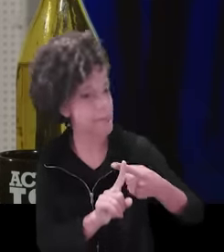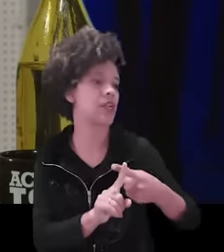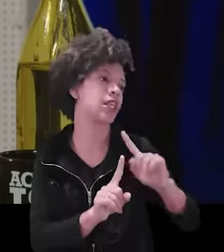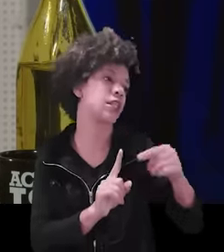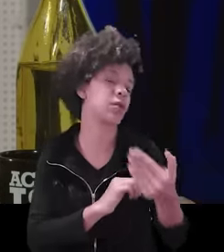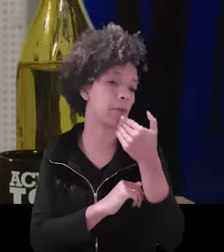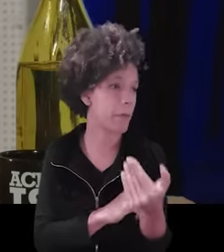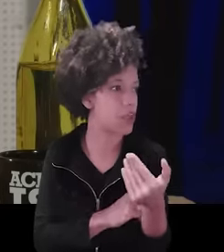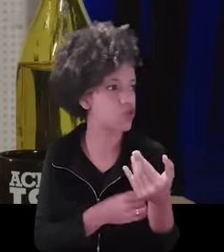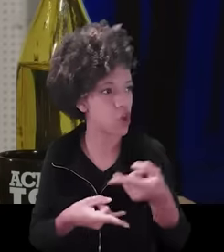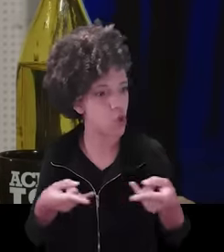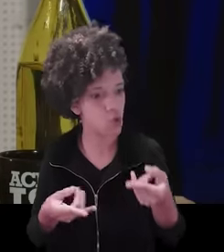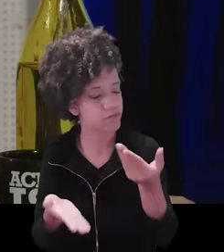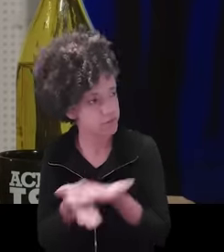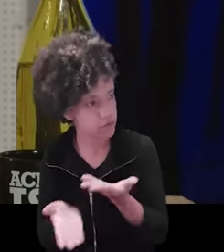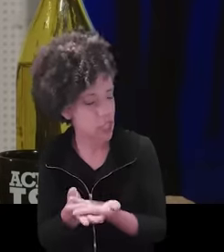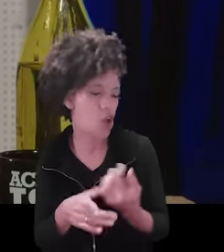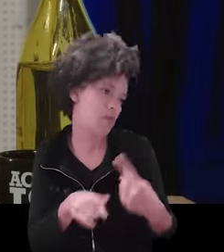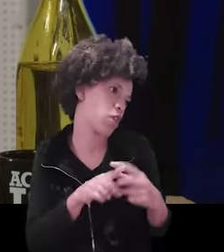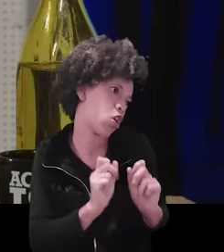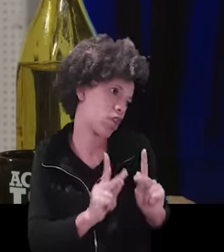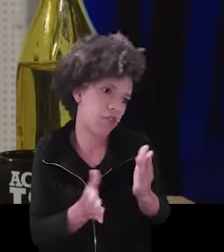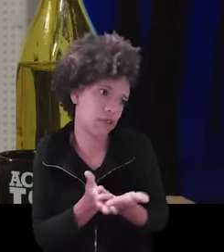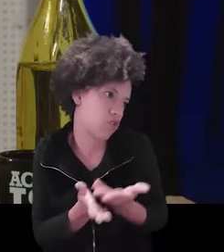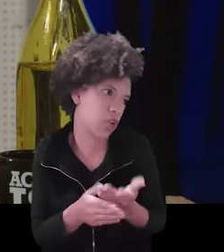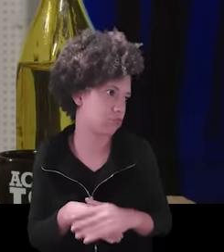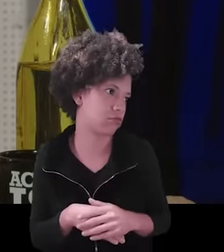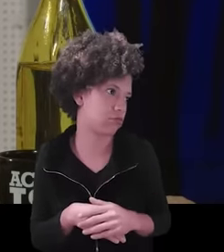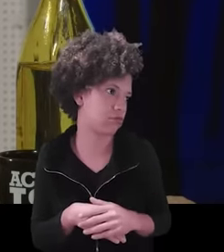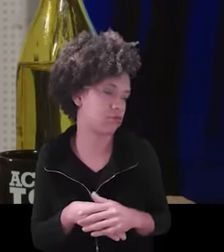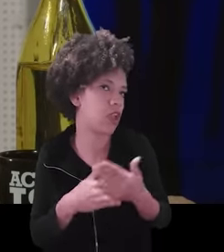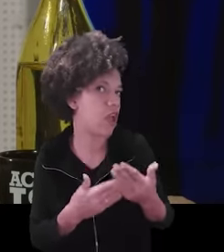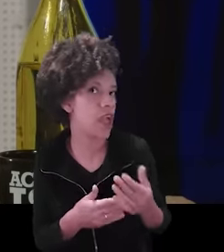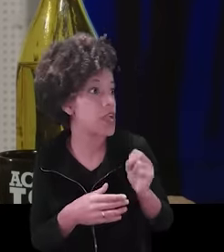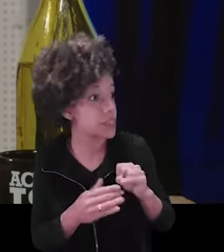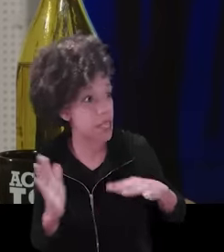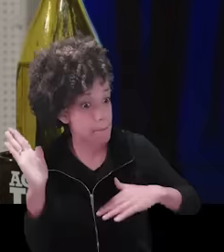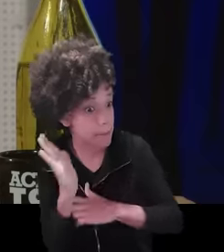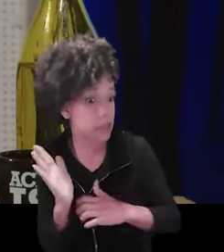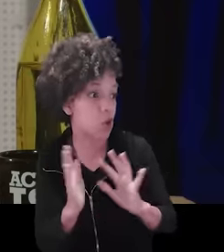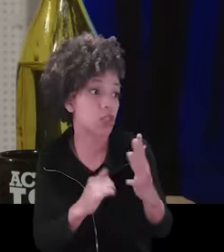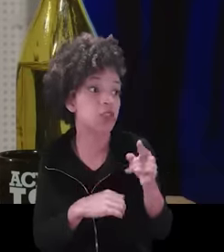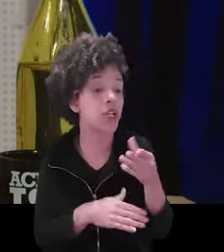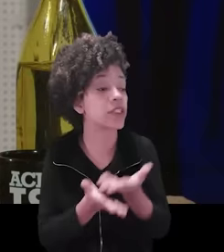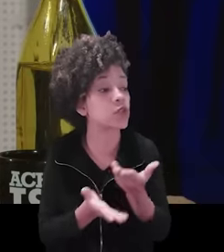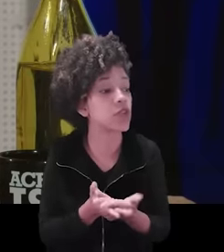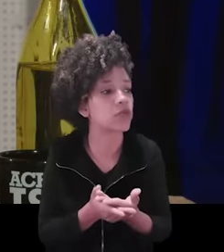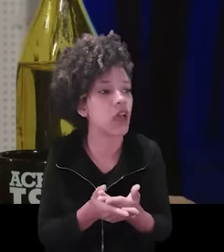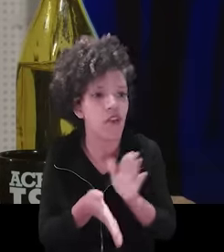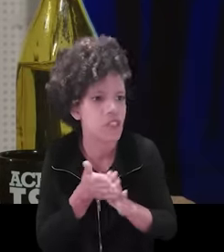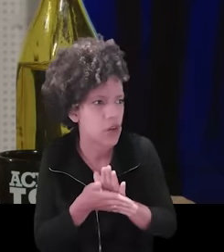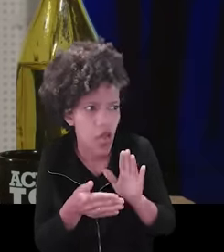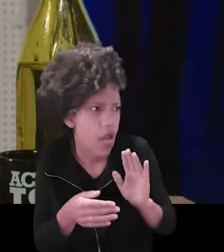extensão e depois entra com status de estudantes porque a Kelly está estudando eu ver se ele bateu o carro aconteceu alguma coisa ele tá